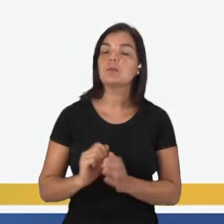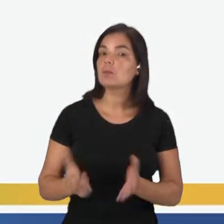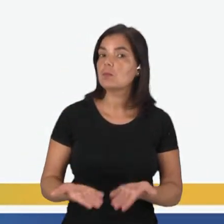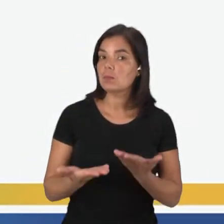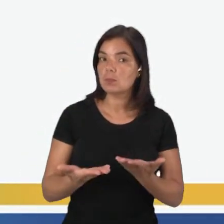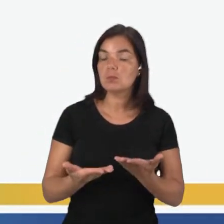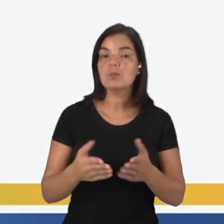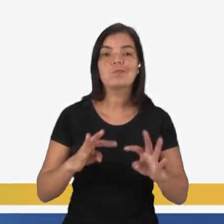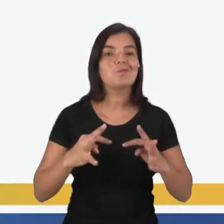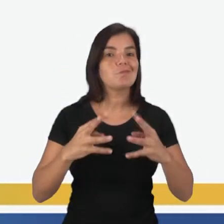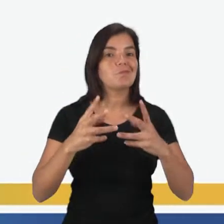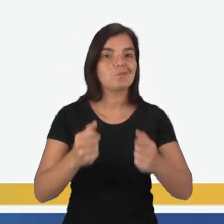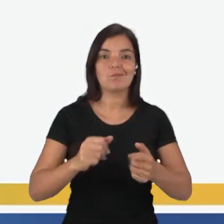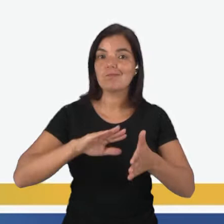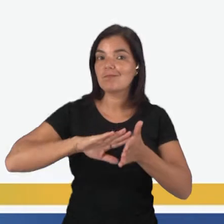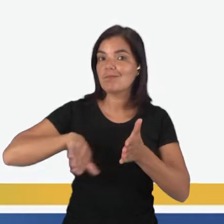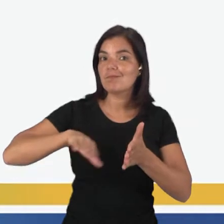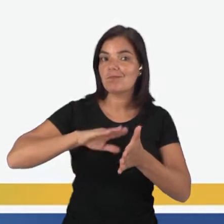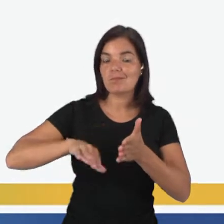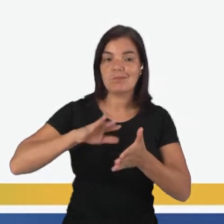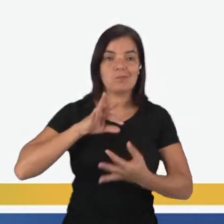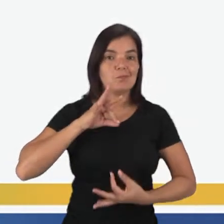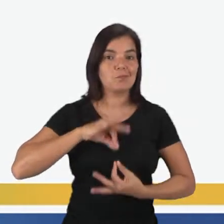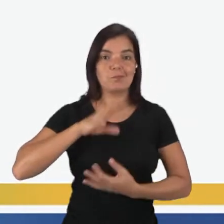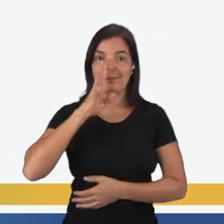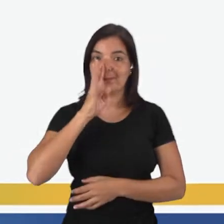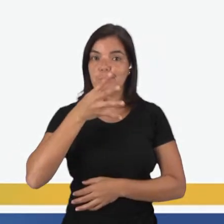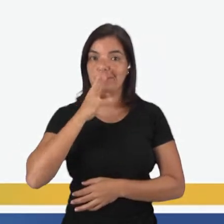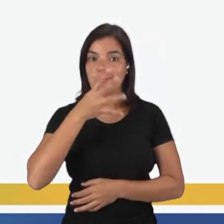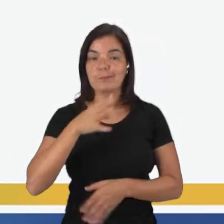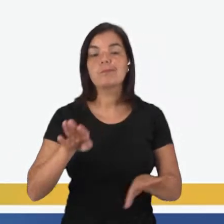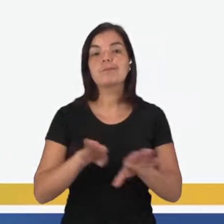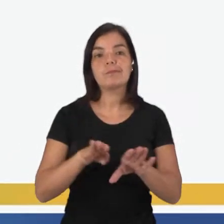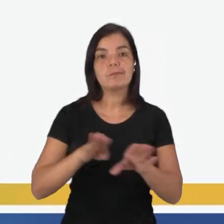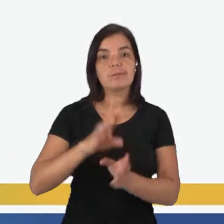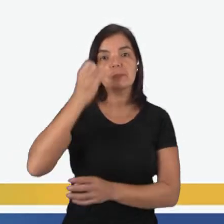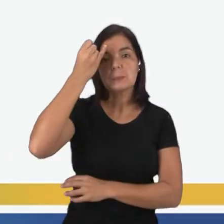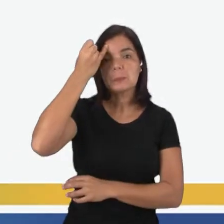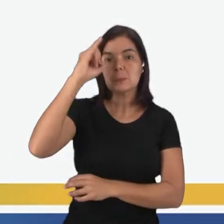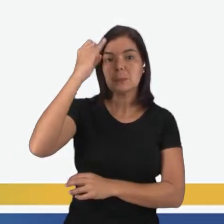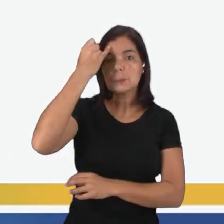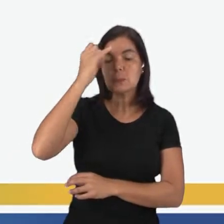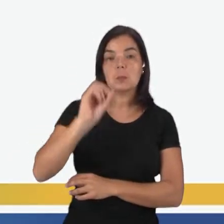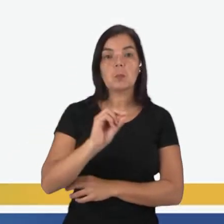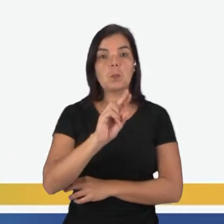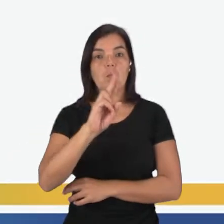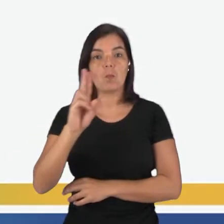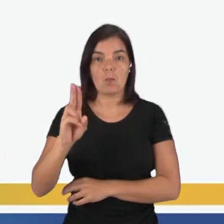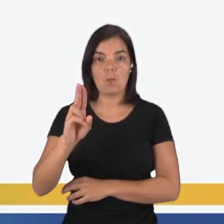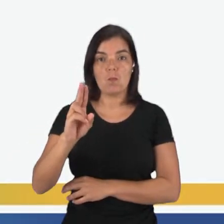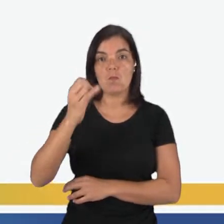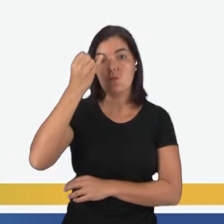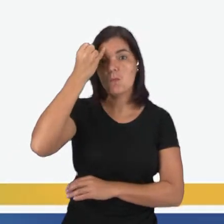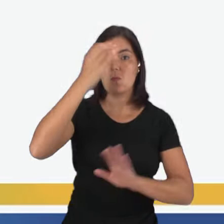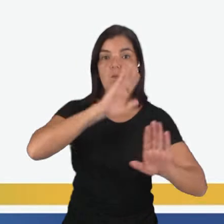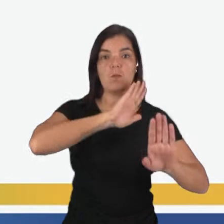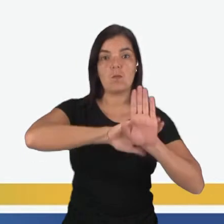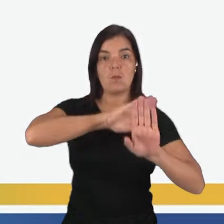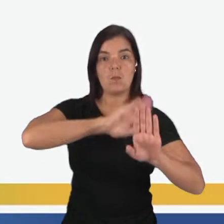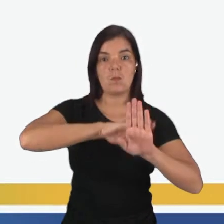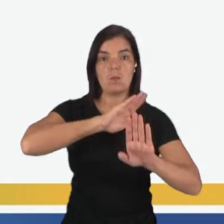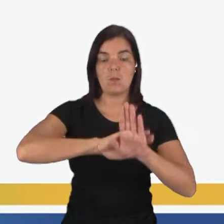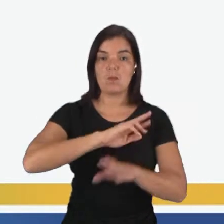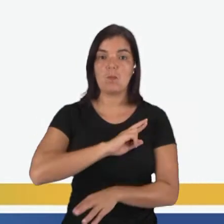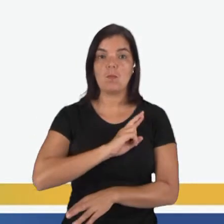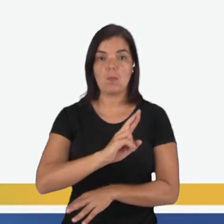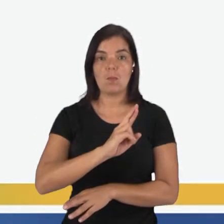Exaltada e completamente isenta de espírito crítico a uma ideia ou ideologia ou concepção